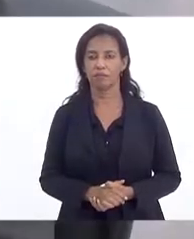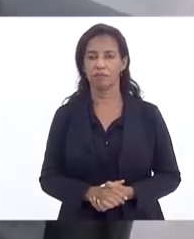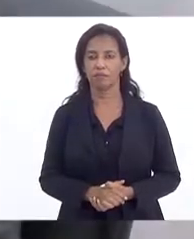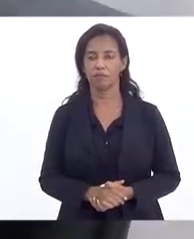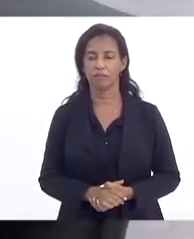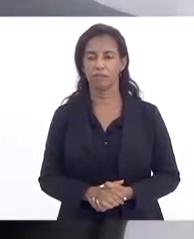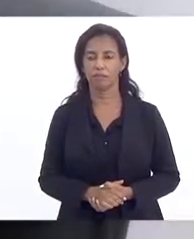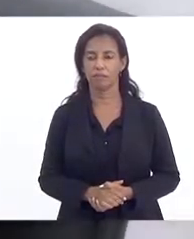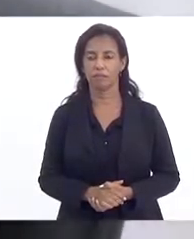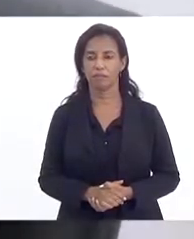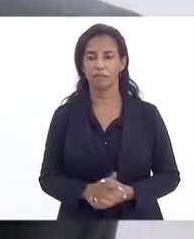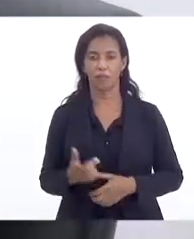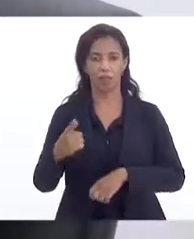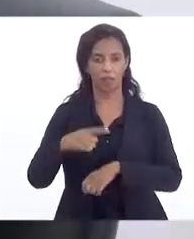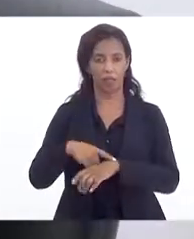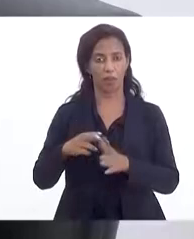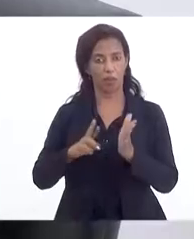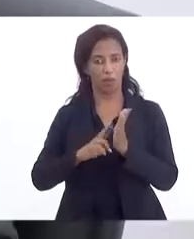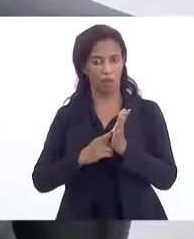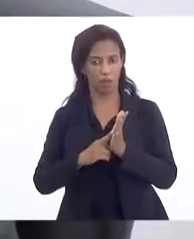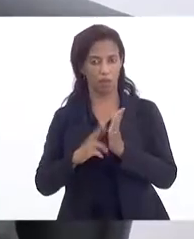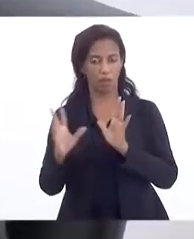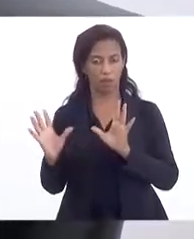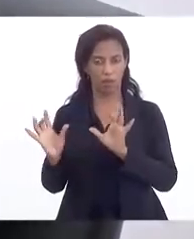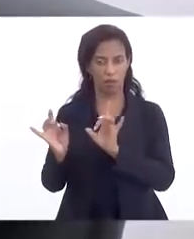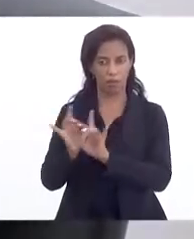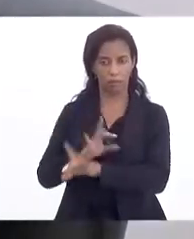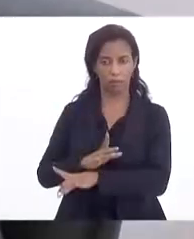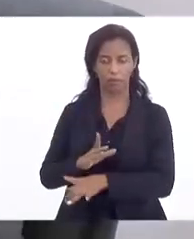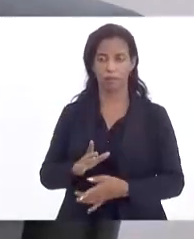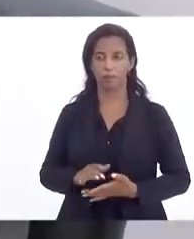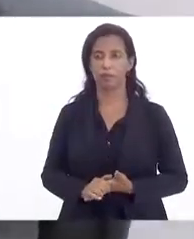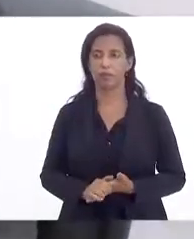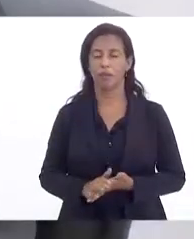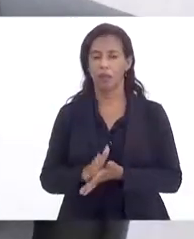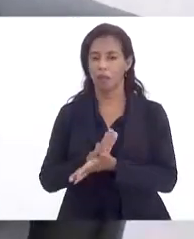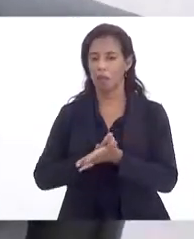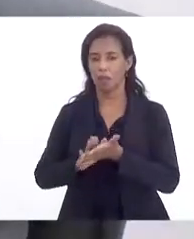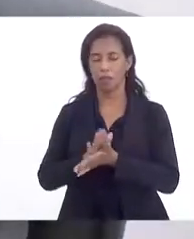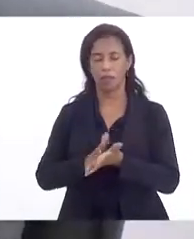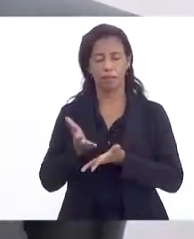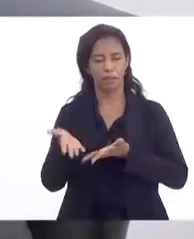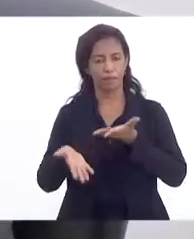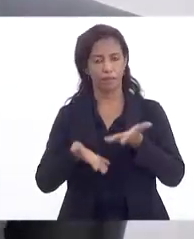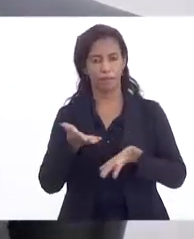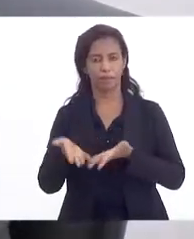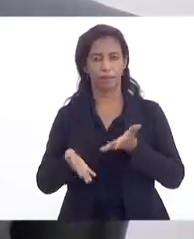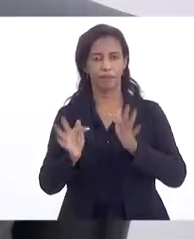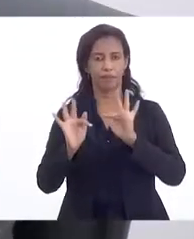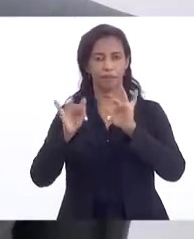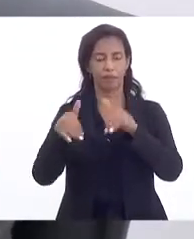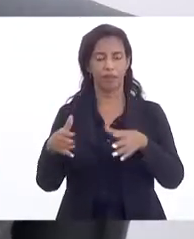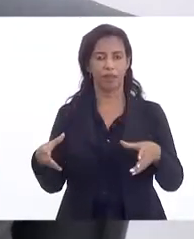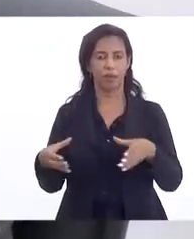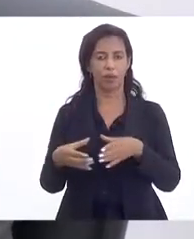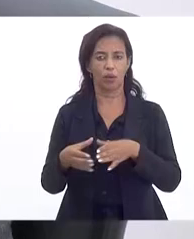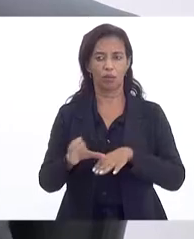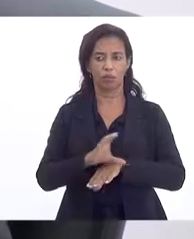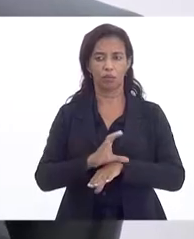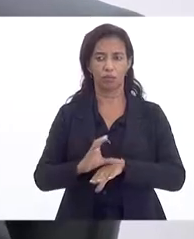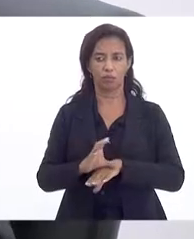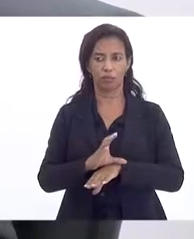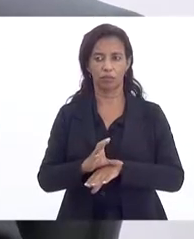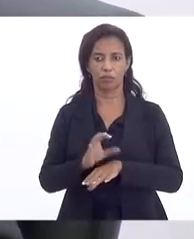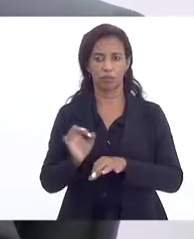Concluindo o nosso tempo regulamentar, nada mais havendo a tratar, está encerrado a reunião da